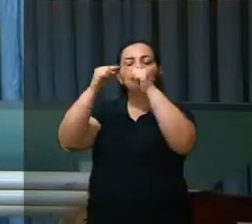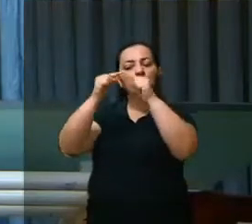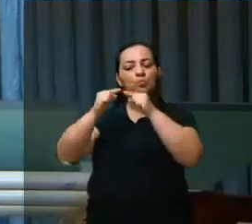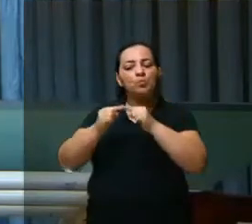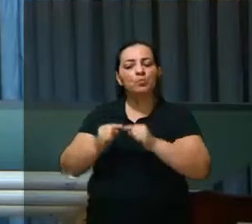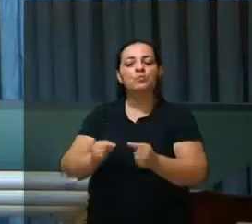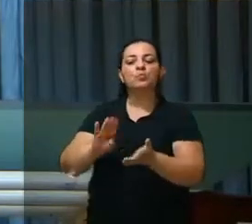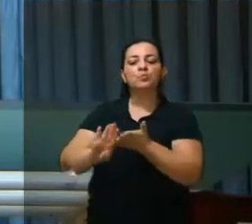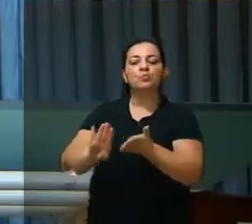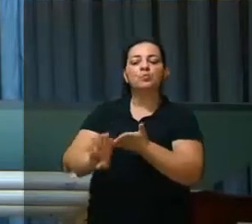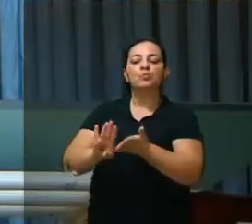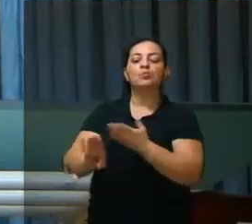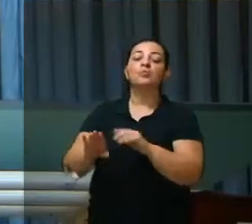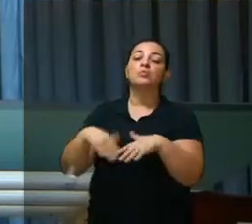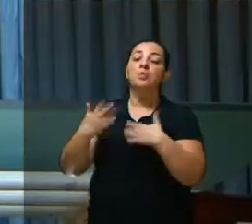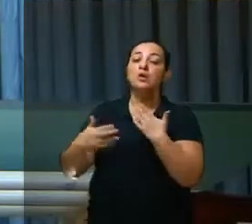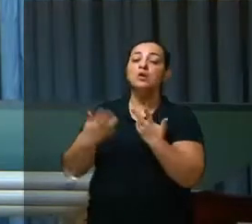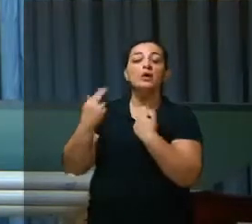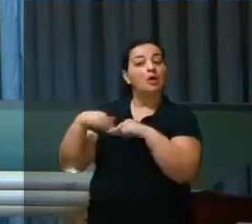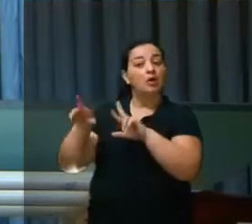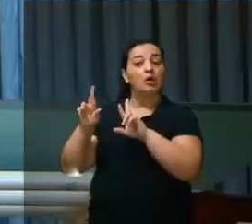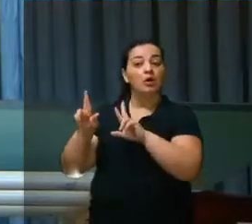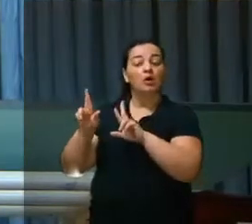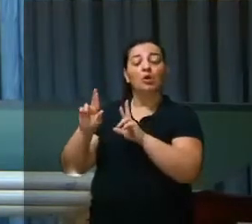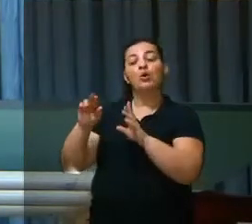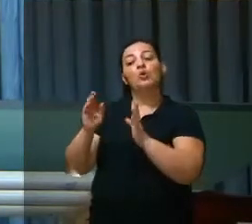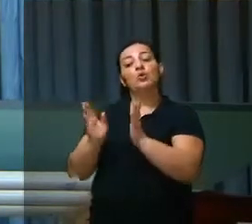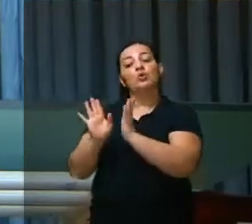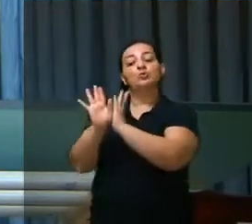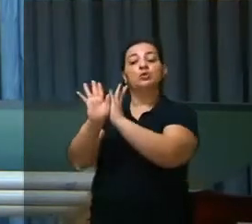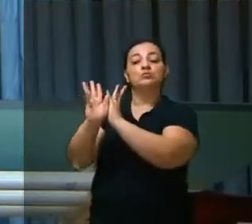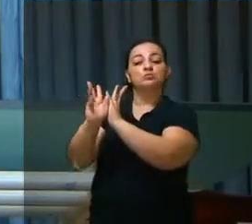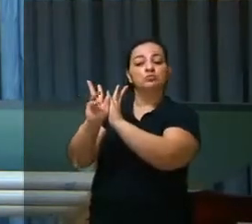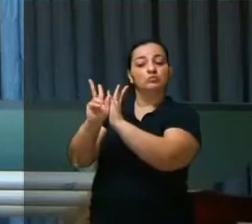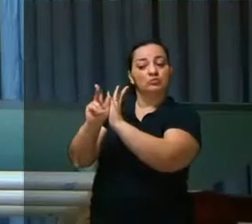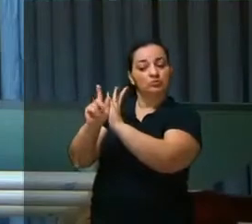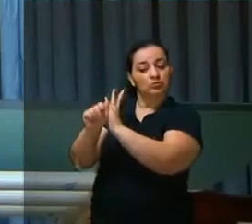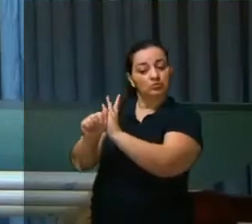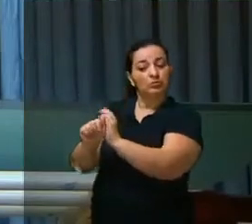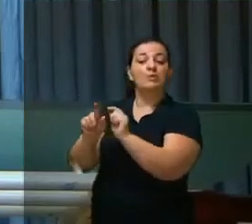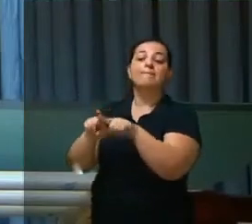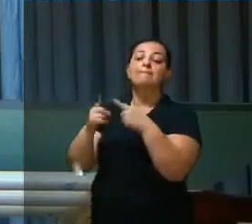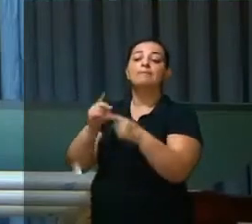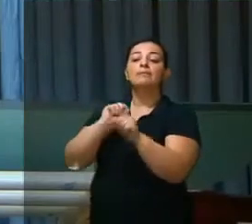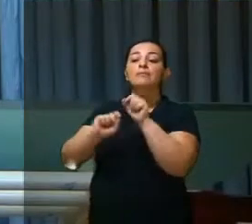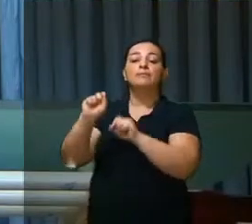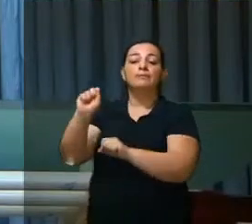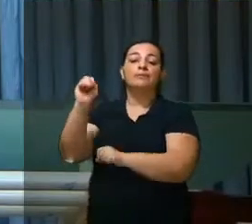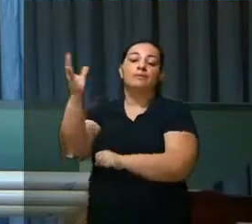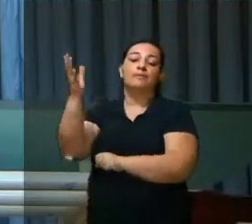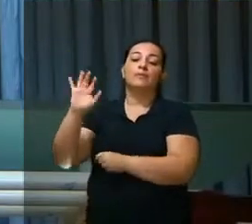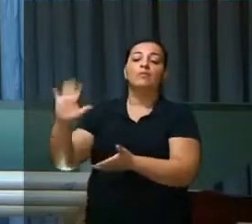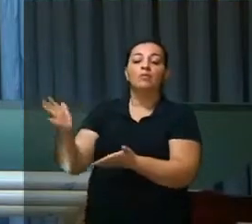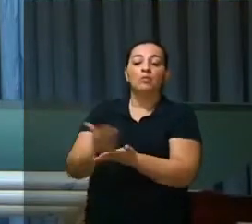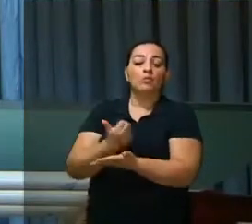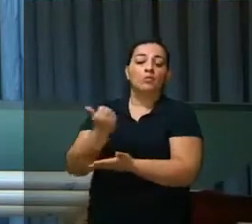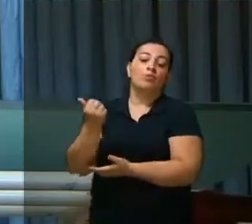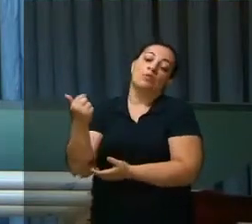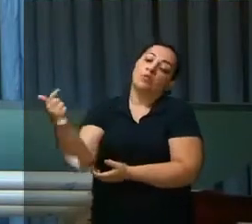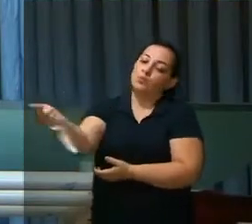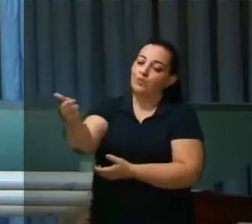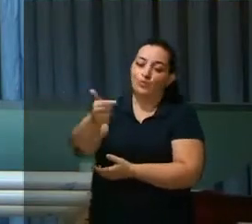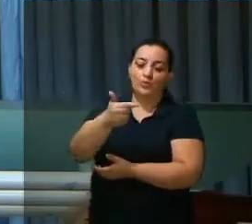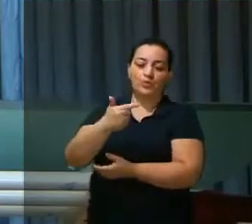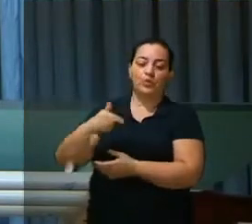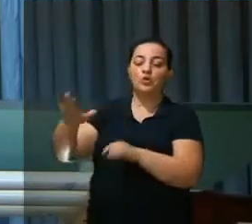eles cai fora e aí vou usar os outros vão entrando só que no arrebatamento mão não